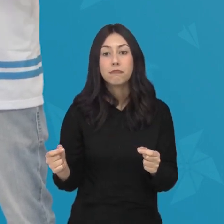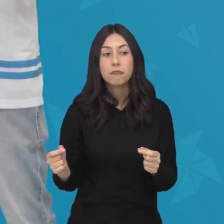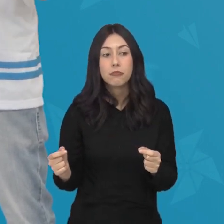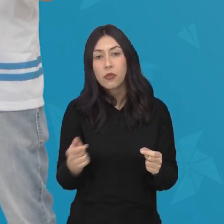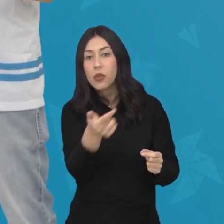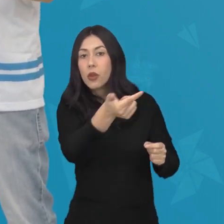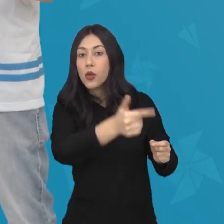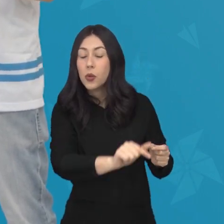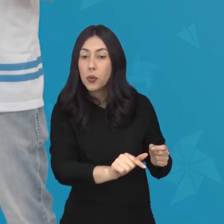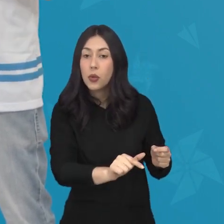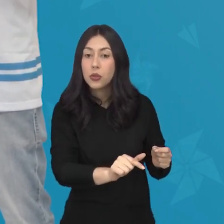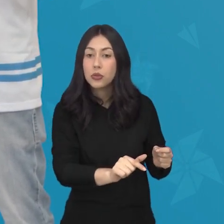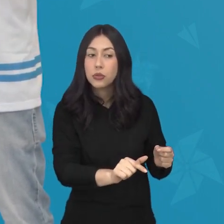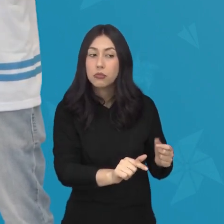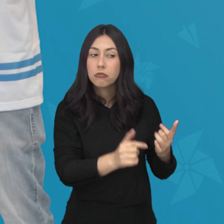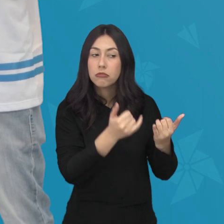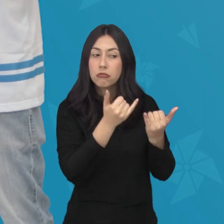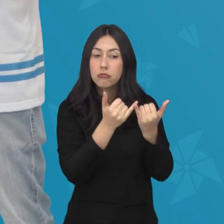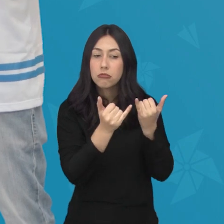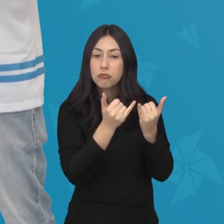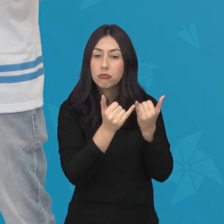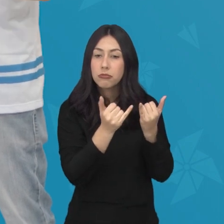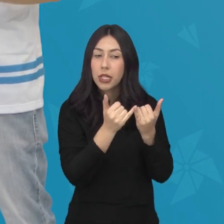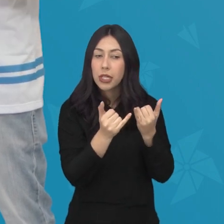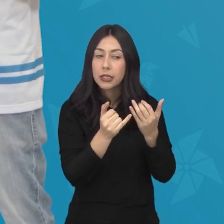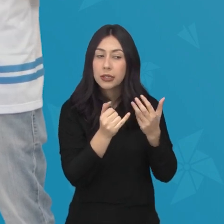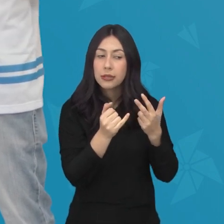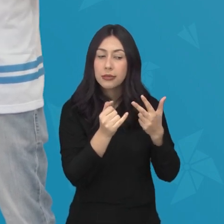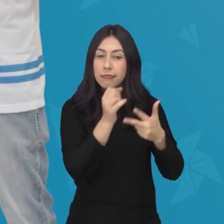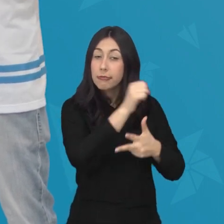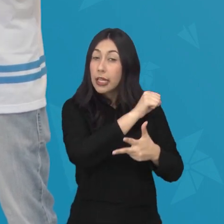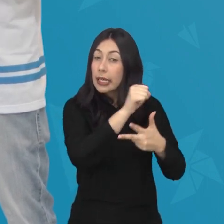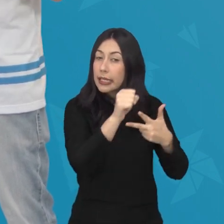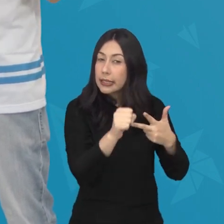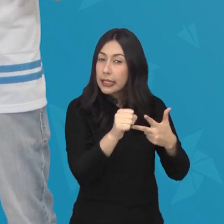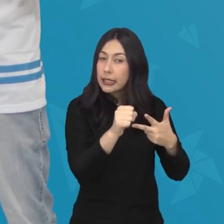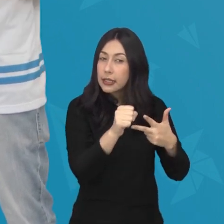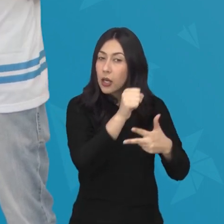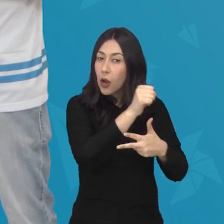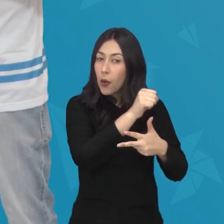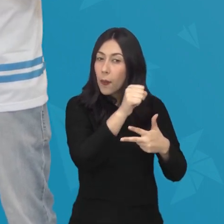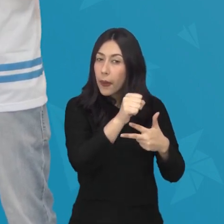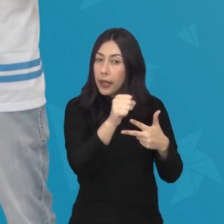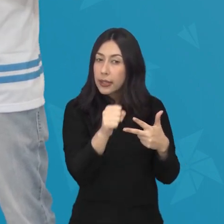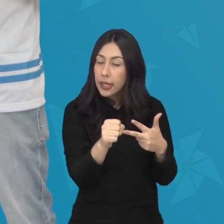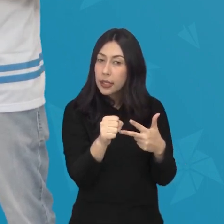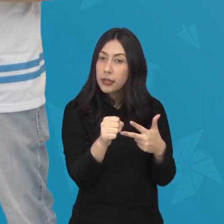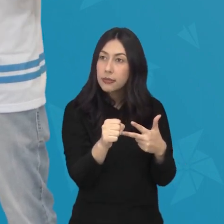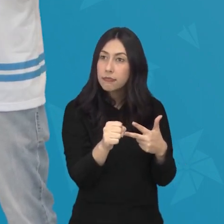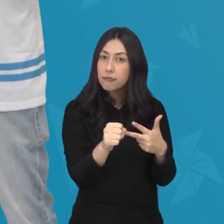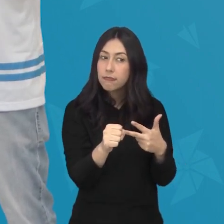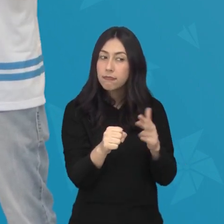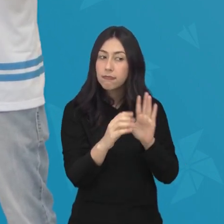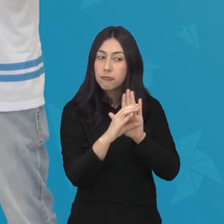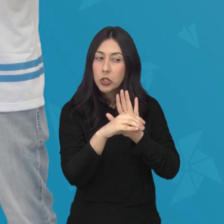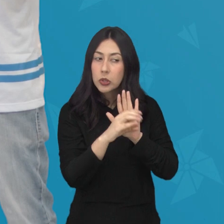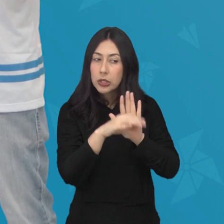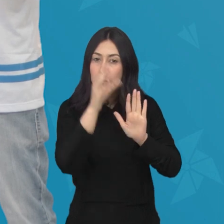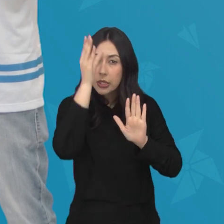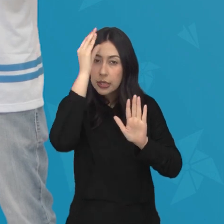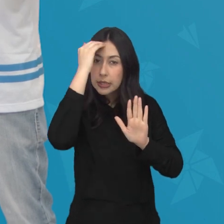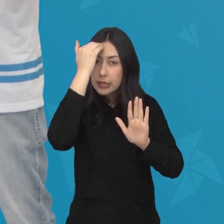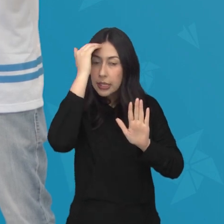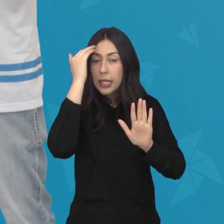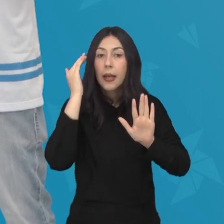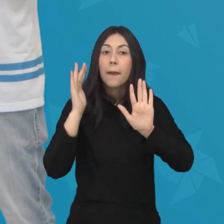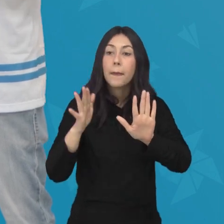que também tem uma característica um pouco de Enem, de você conseguir compreender alguns conceitos ali, entender, mas que é voltado